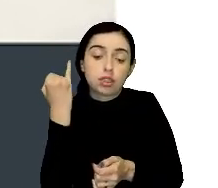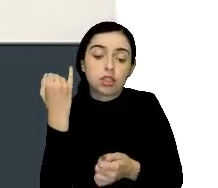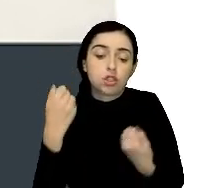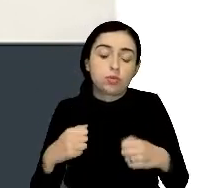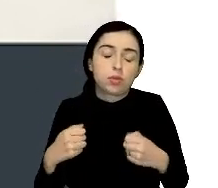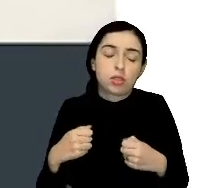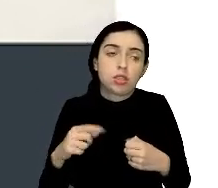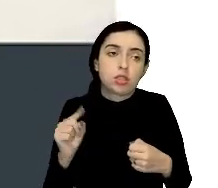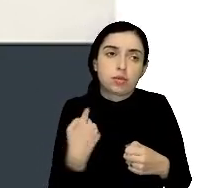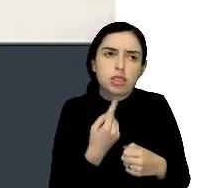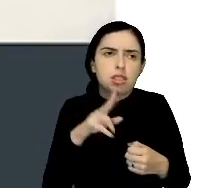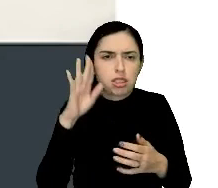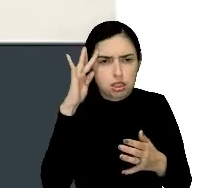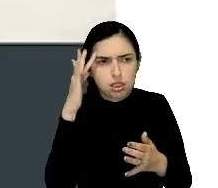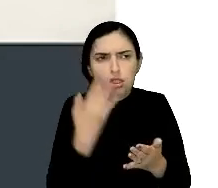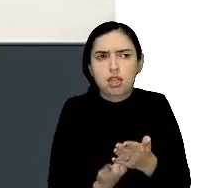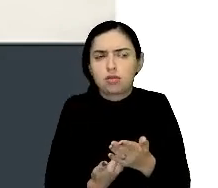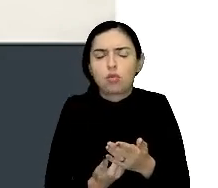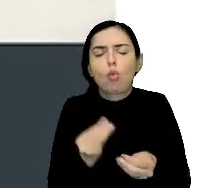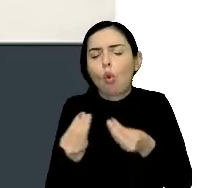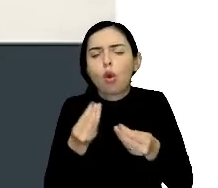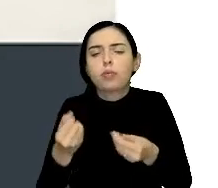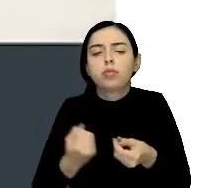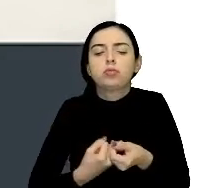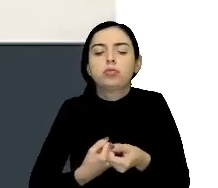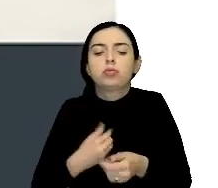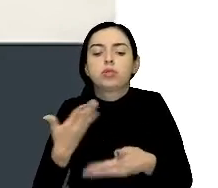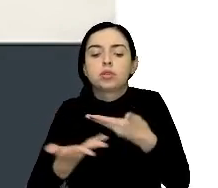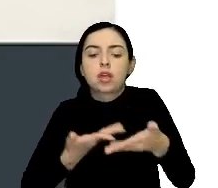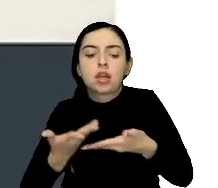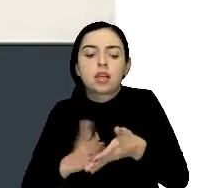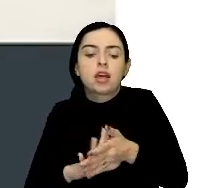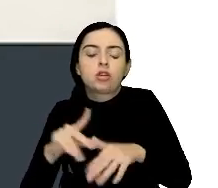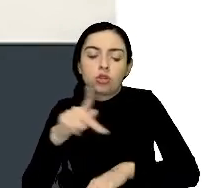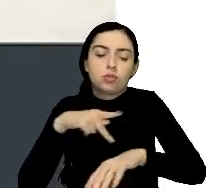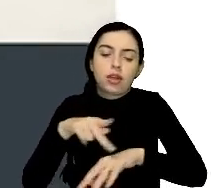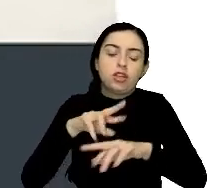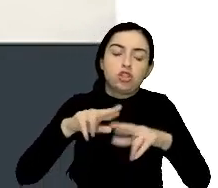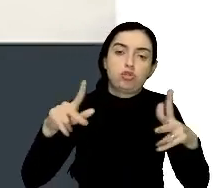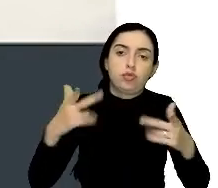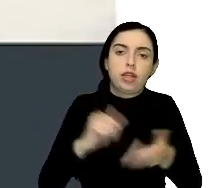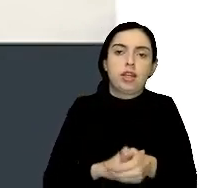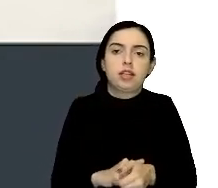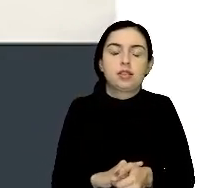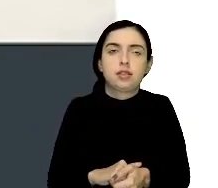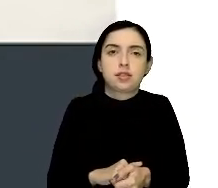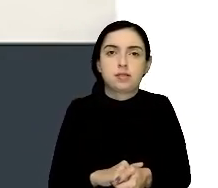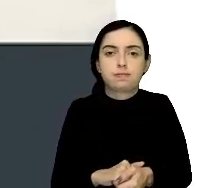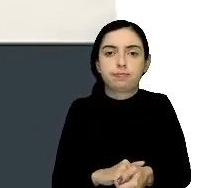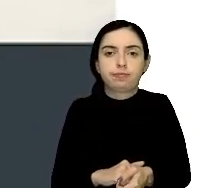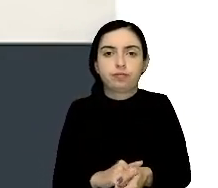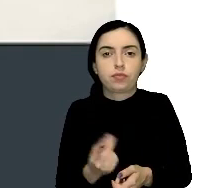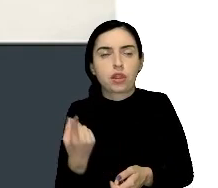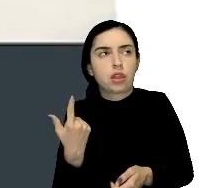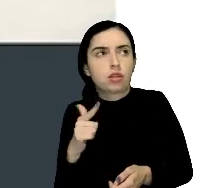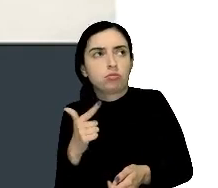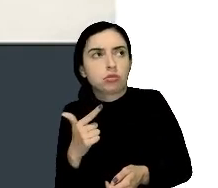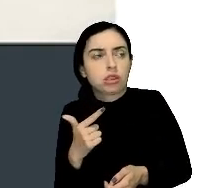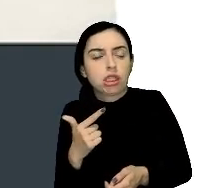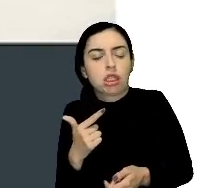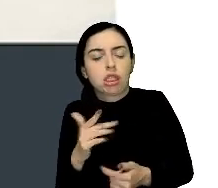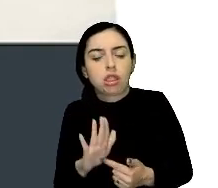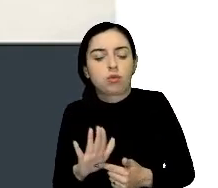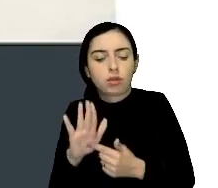a certeza de como vai ser tratado no outro país, para que isso não venha ao bel